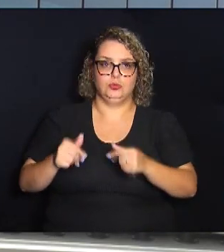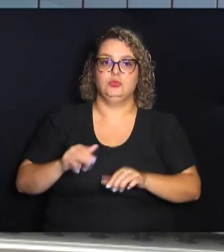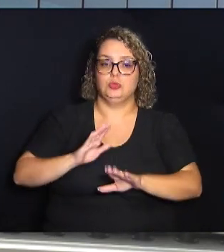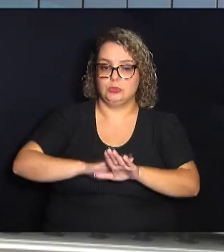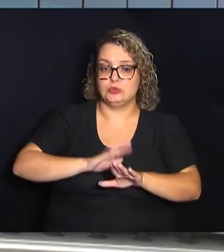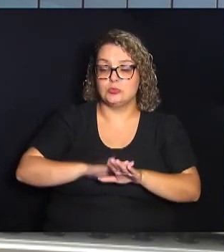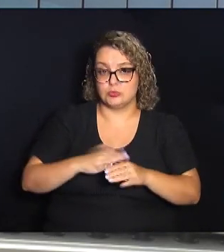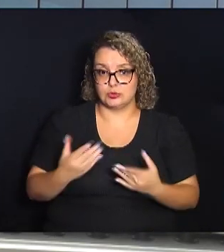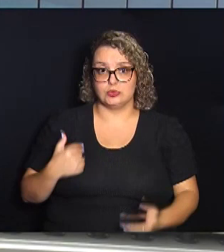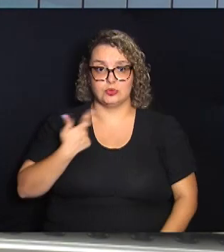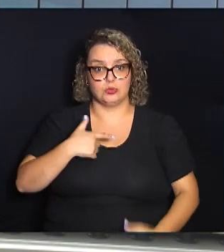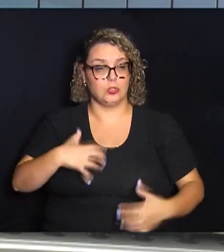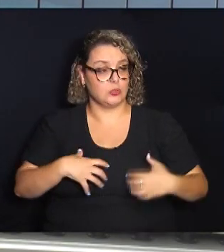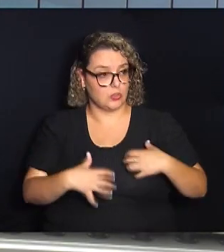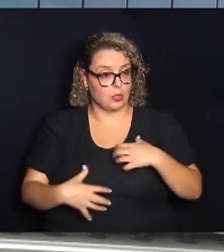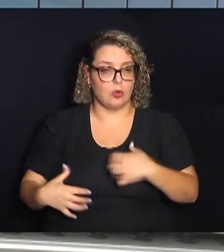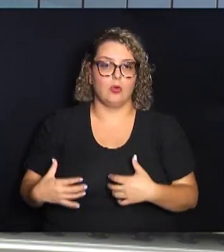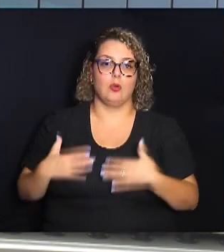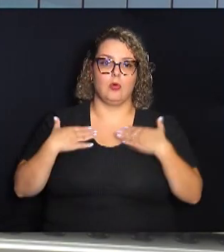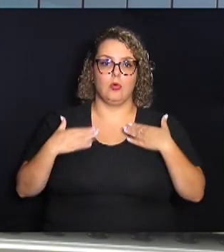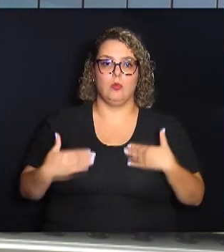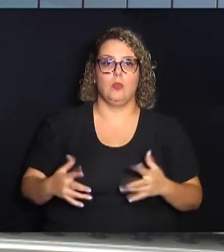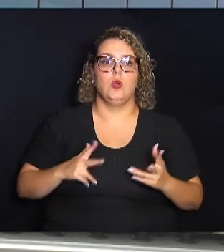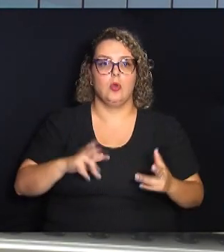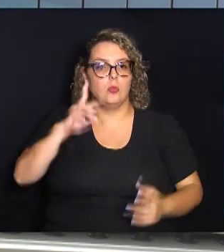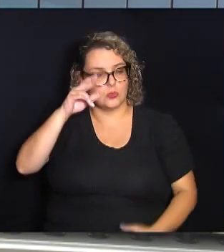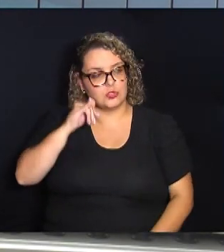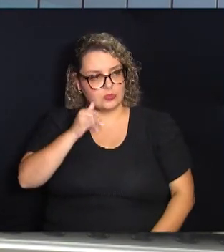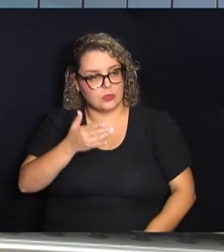né, do nosso organismo, do nosso corpo, como o senhor falou, né?